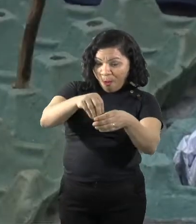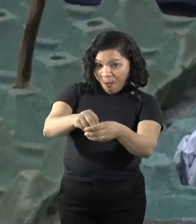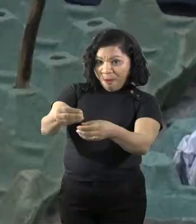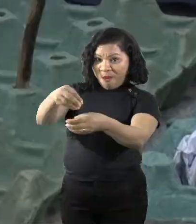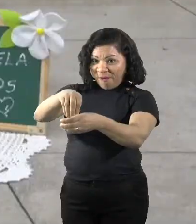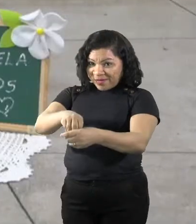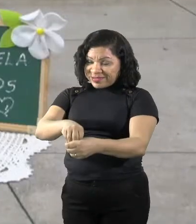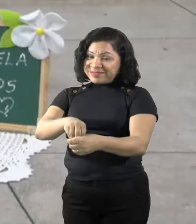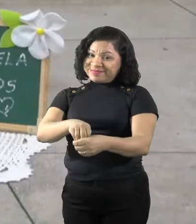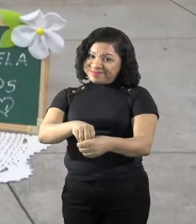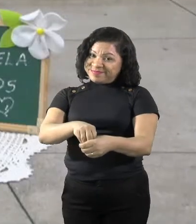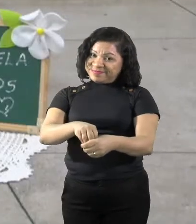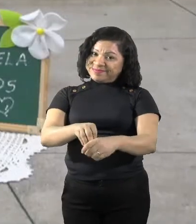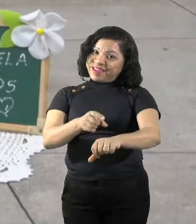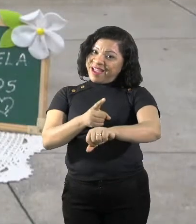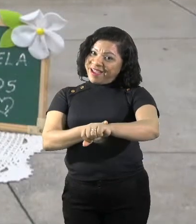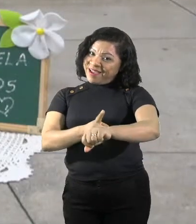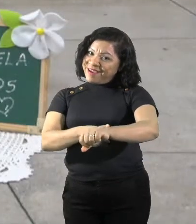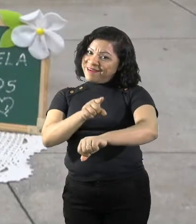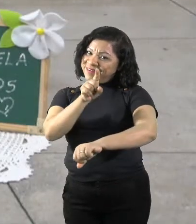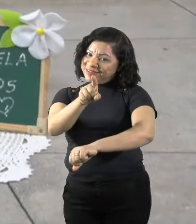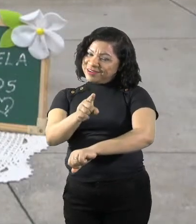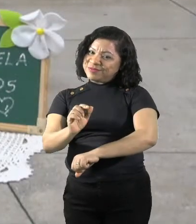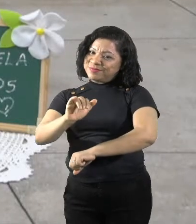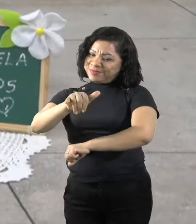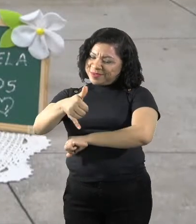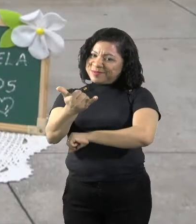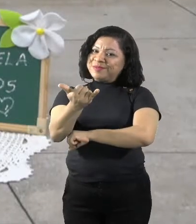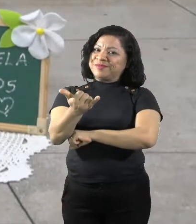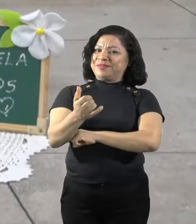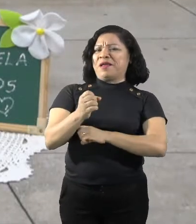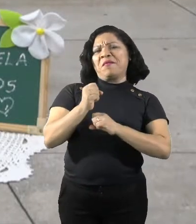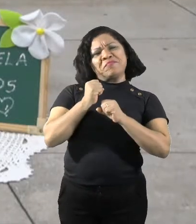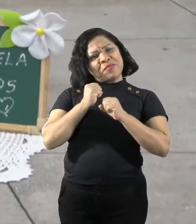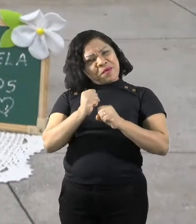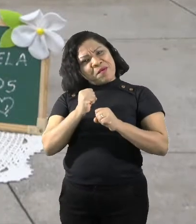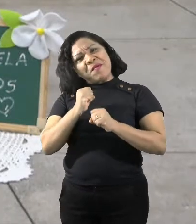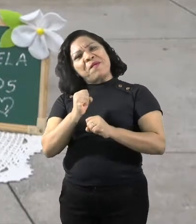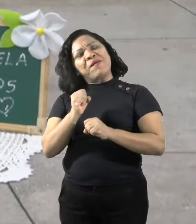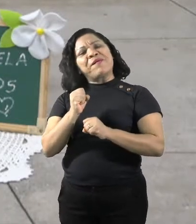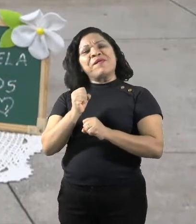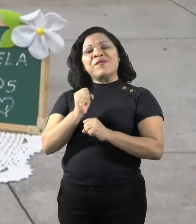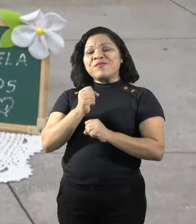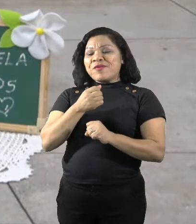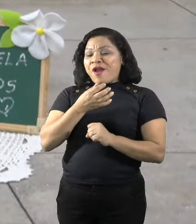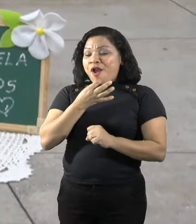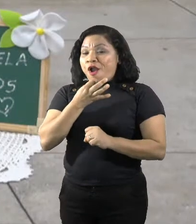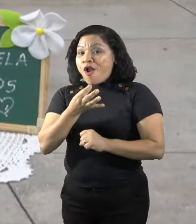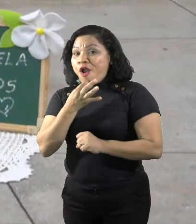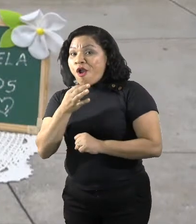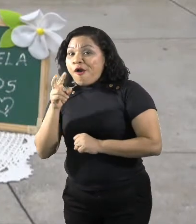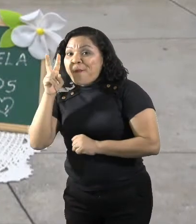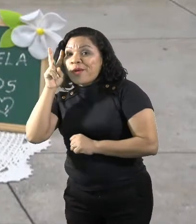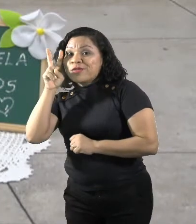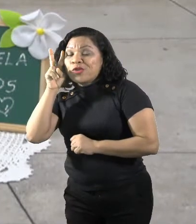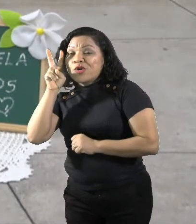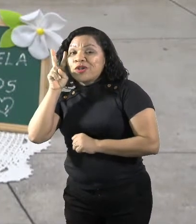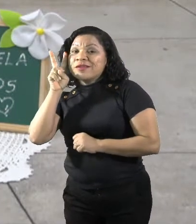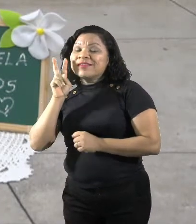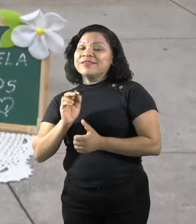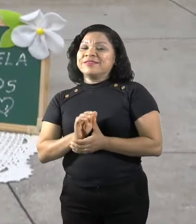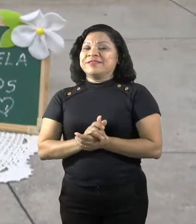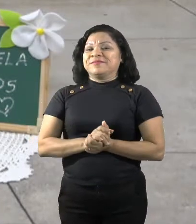é hora de você também aproveitar e contar uma historinha. Uma historinha do ovo. Nessa